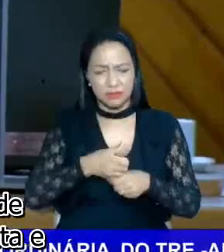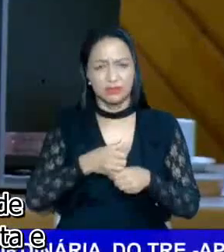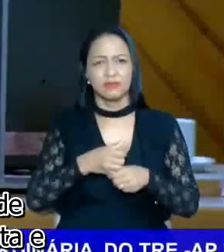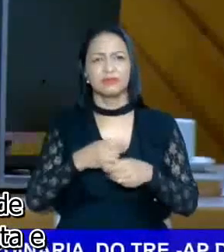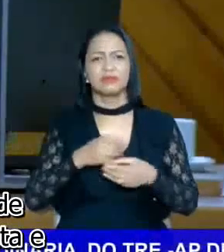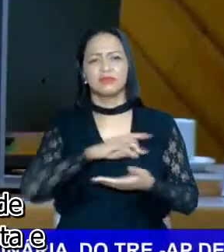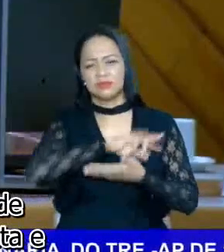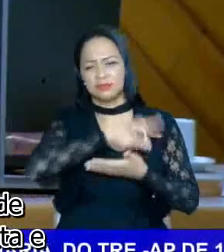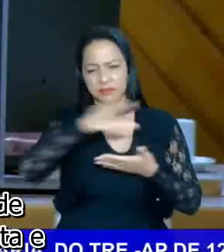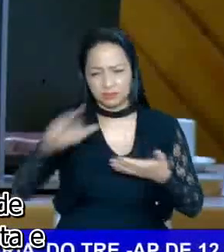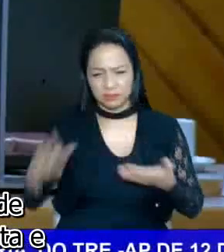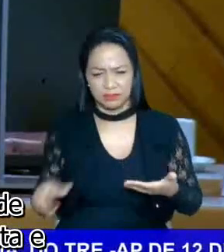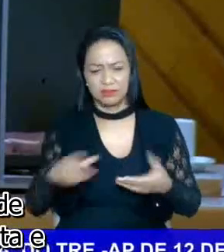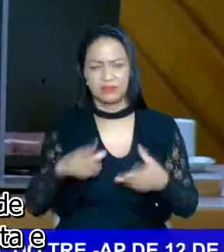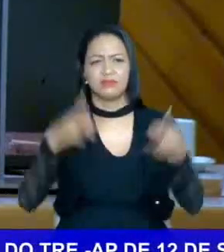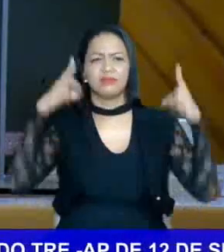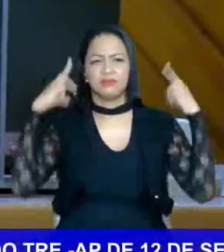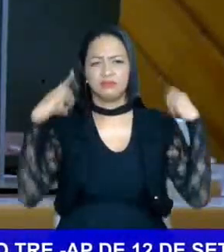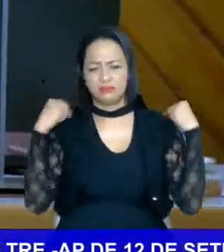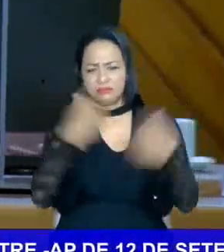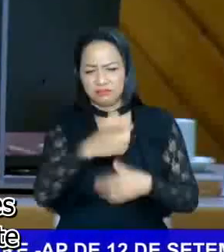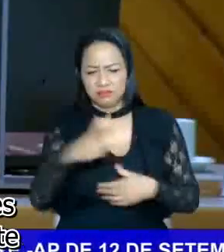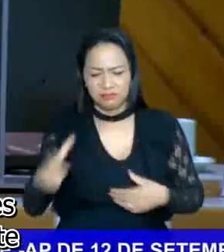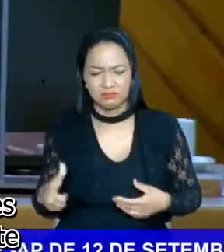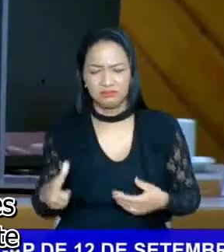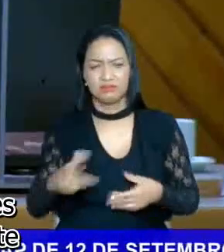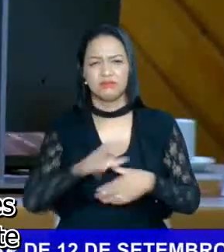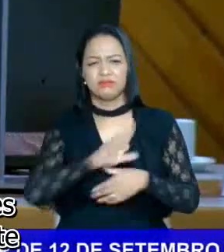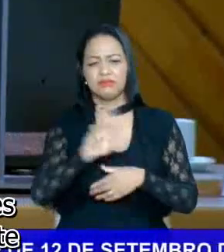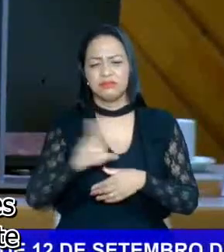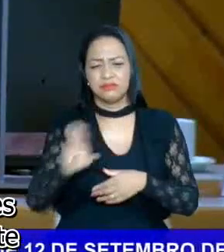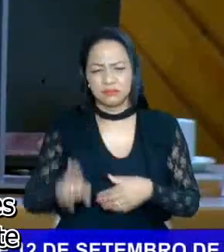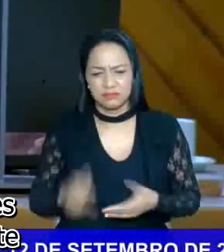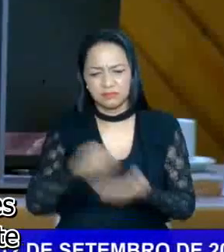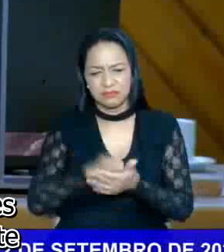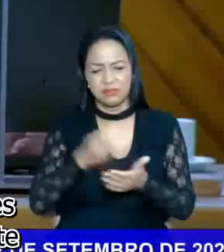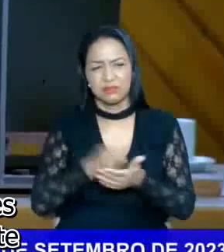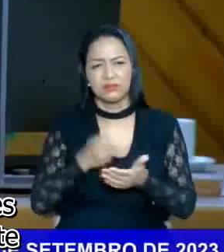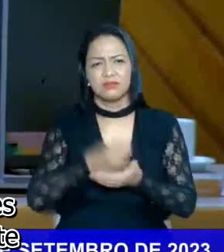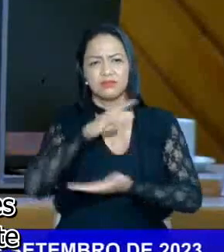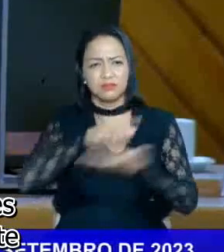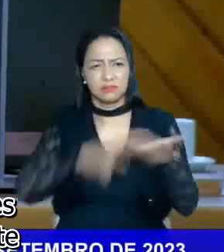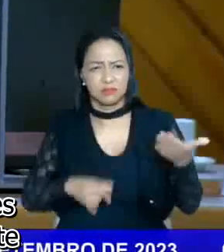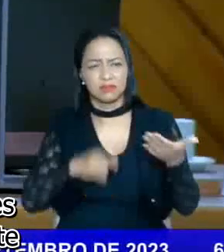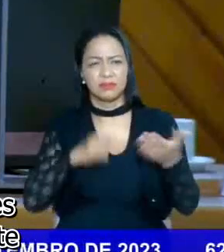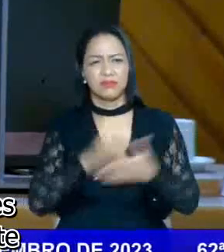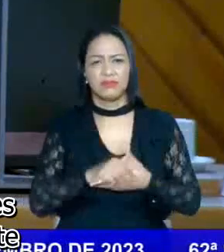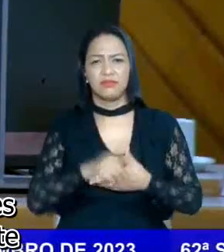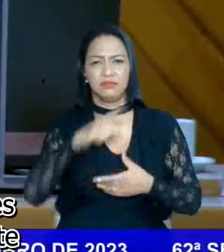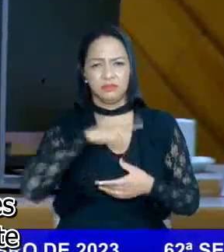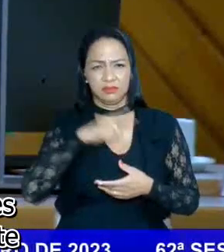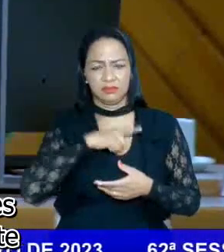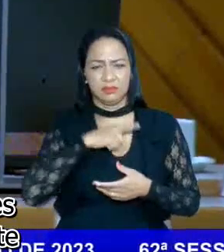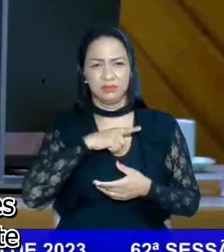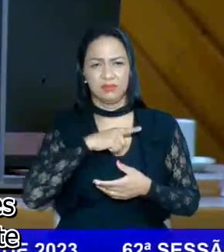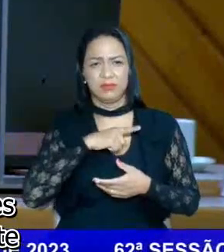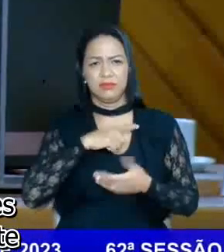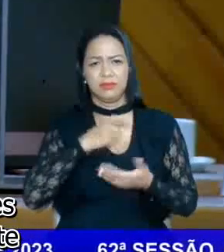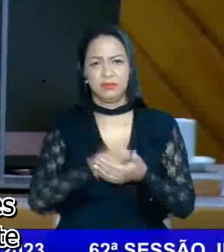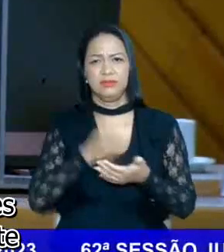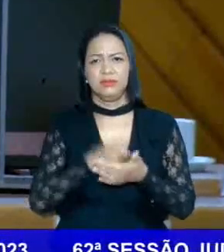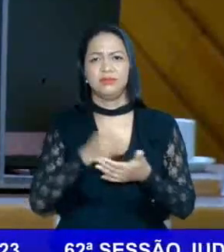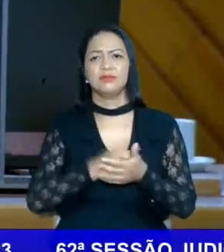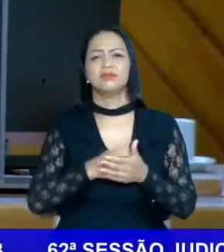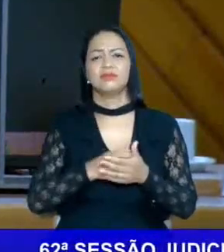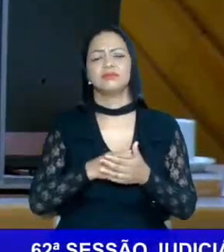cláusulas genéricas, não indicação de motorista e a exigência de documentos além daqueles que estão exigidos